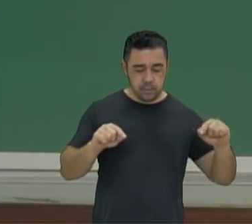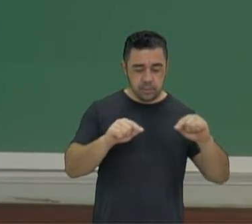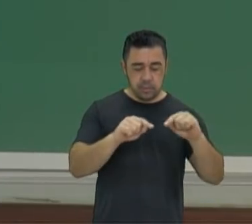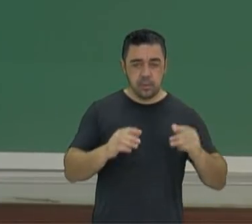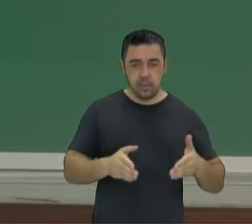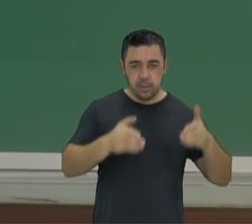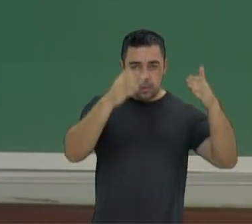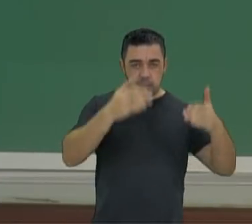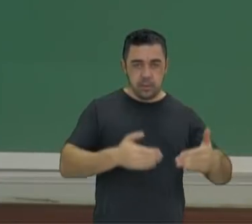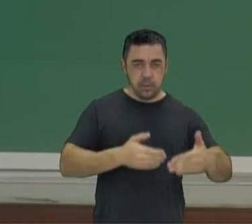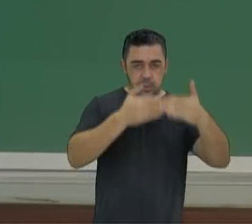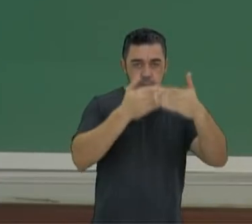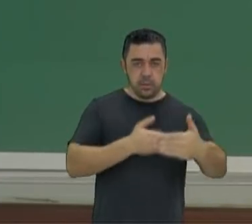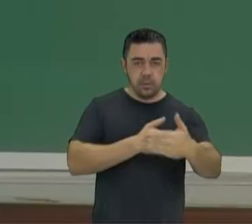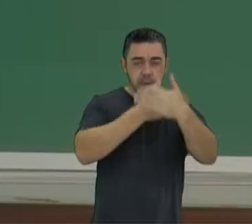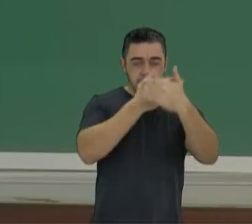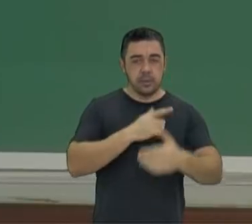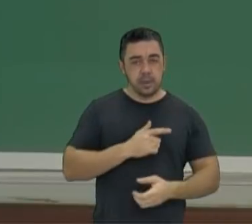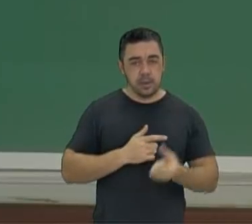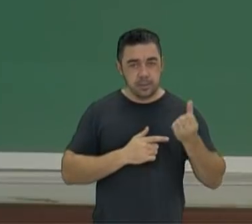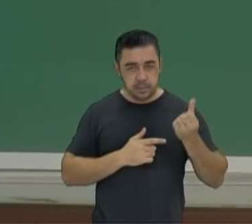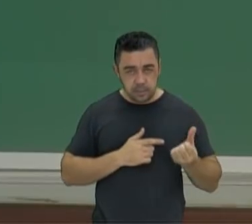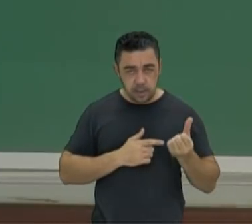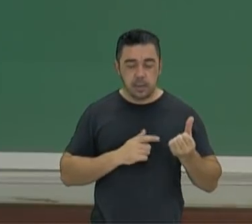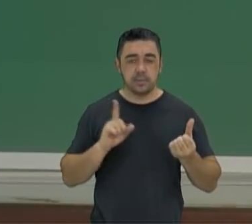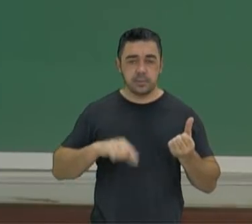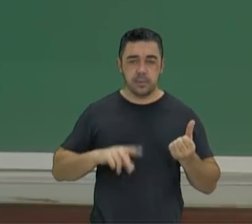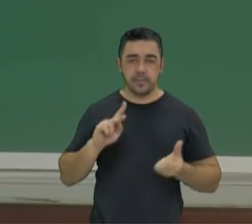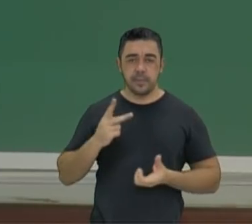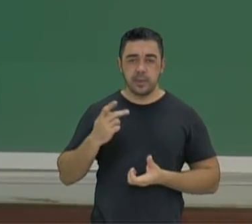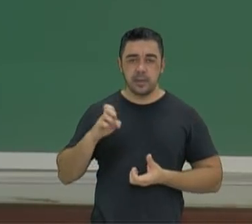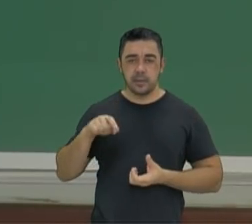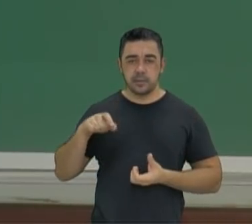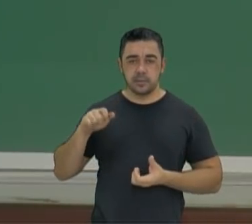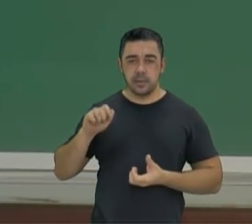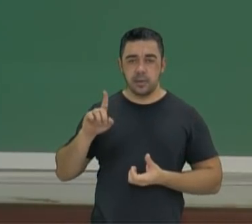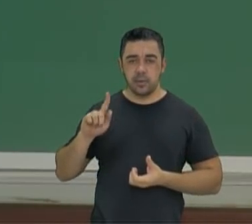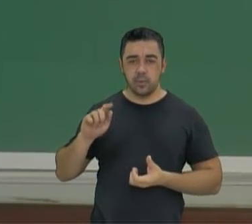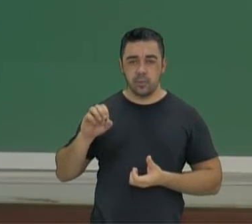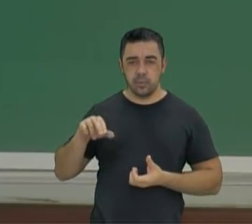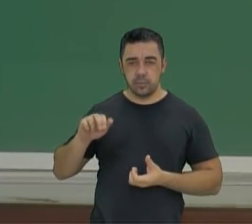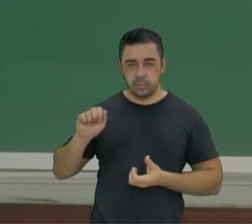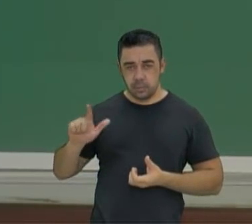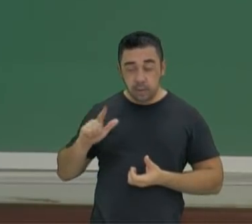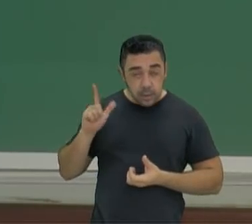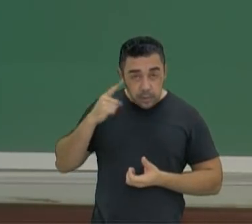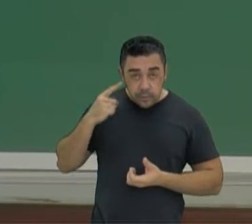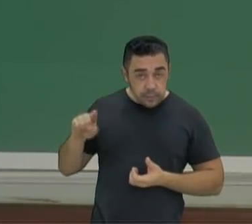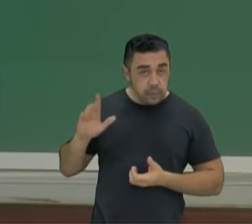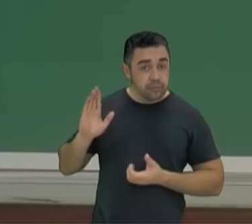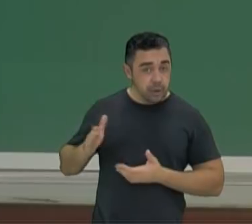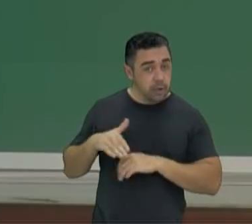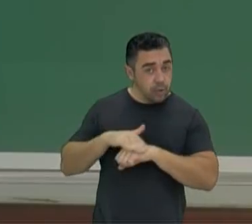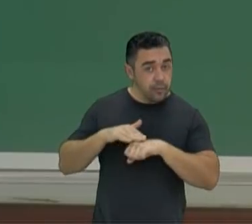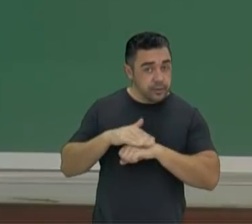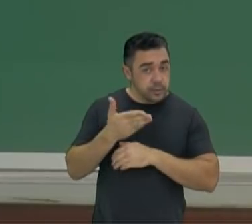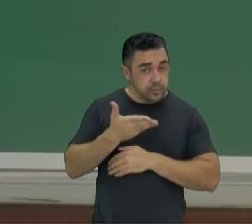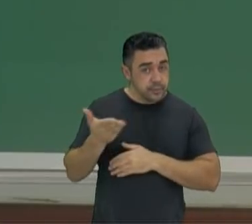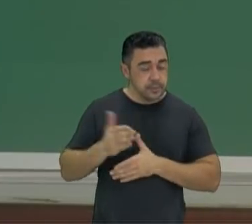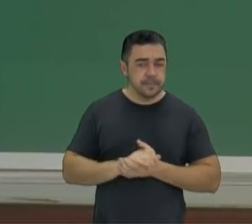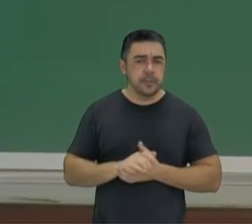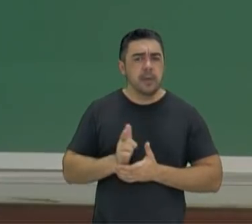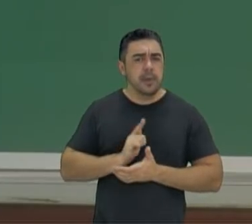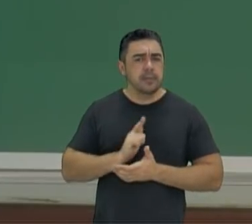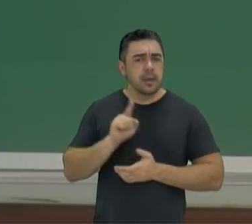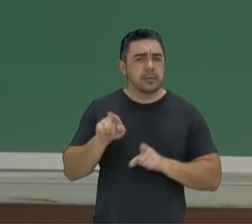lados. Prisma hexagonal, ó, a base é um hexágono, beleza? A gente já conversou sobre isso. Mas existe